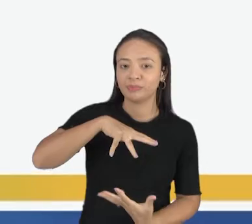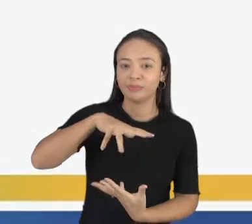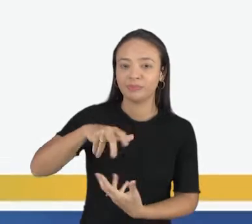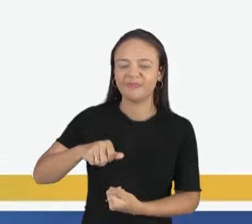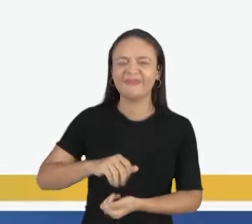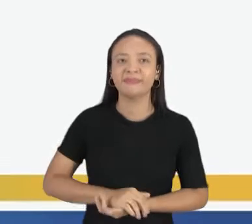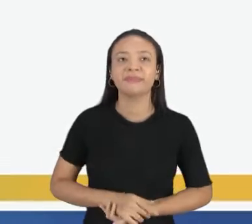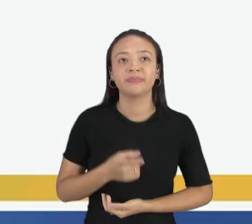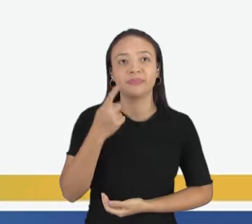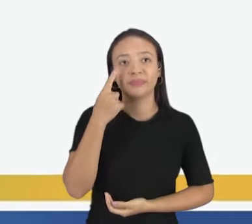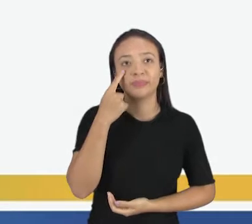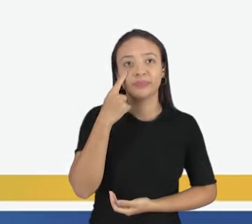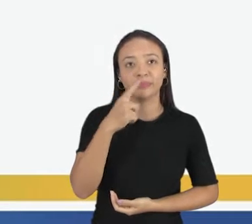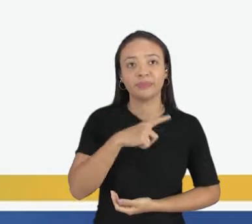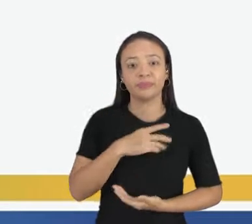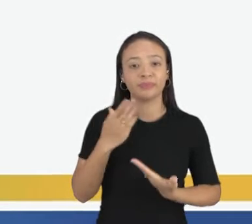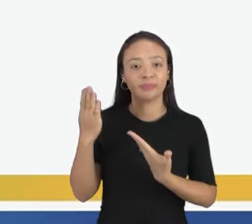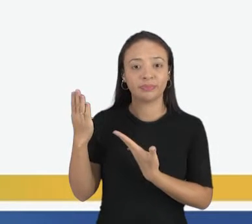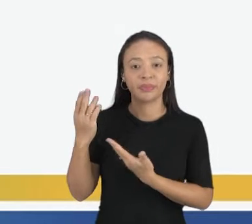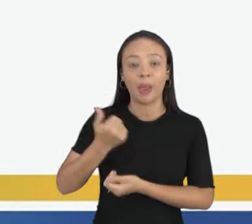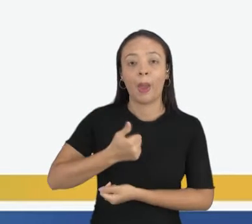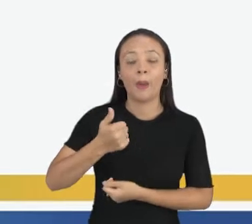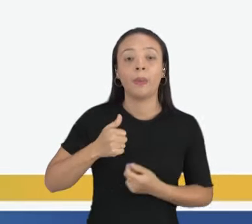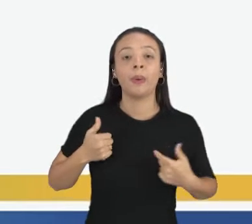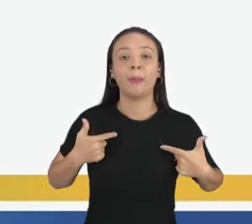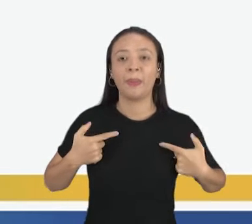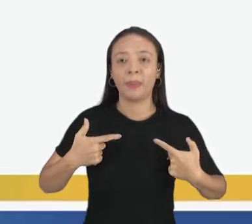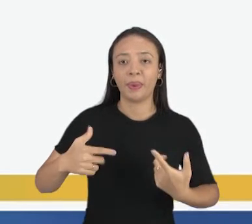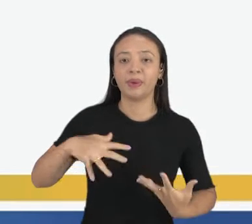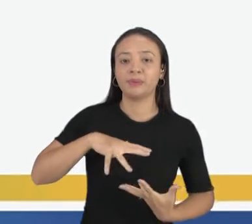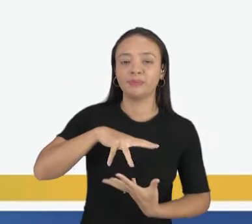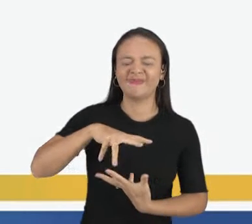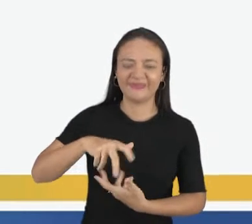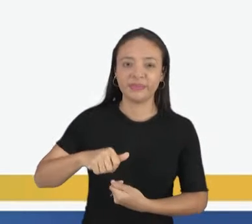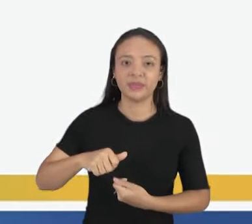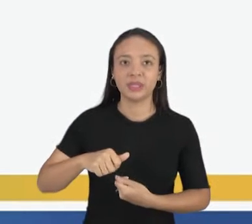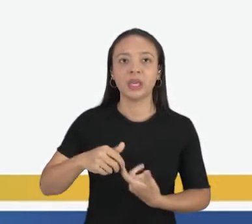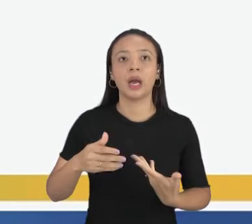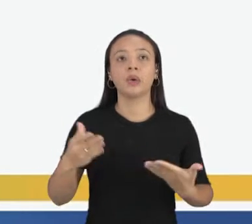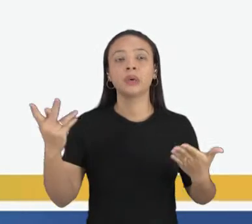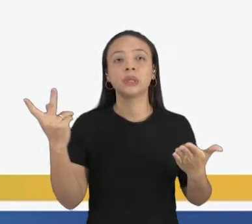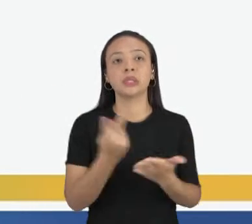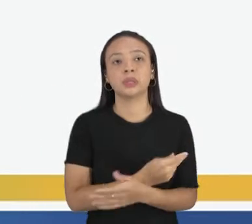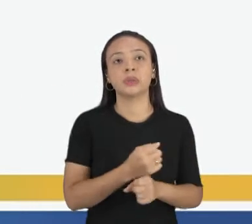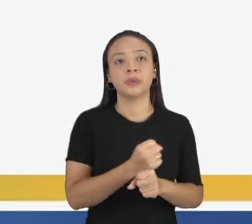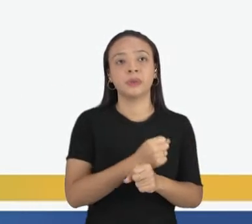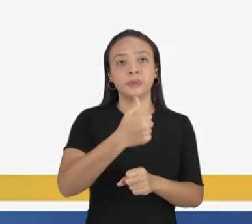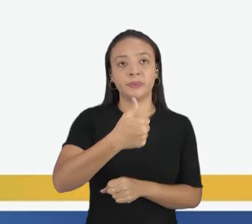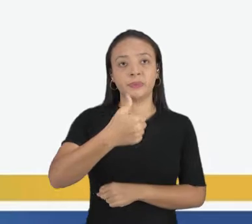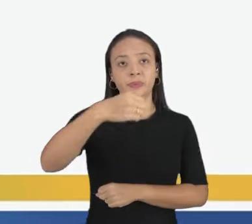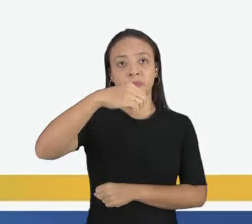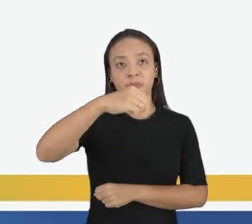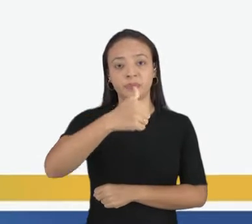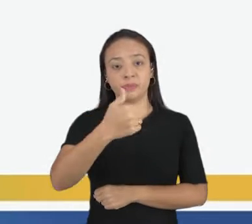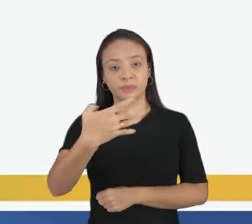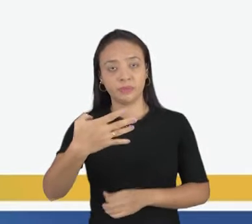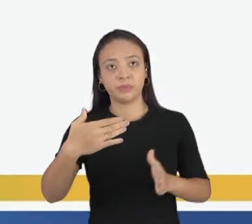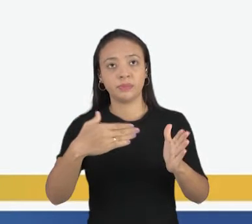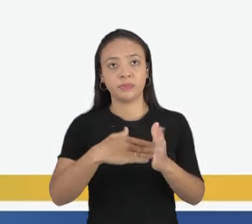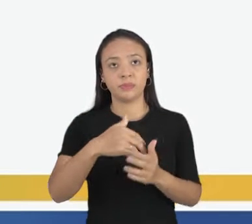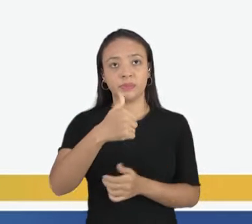Então, pessoal, a gente tem, né, a Primeira Guerra Mundial, ela se dá de 1914 a